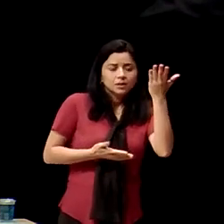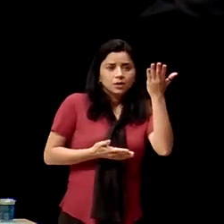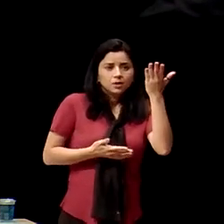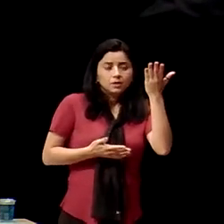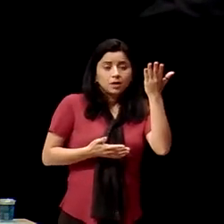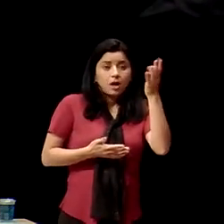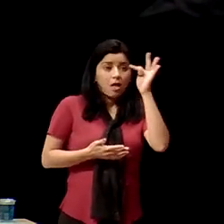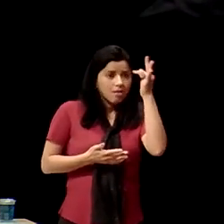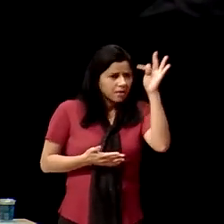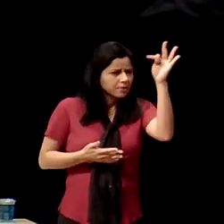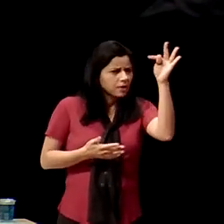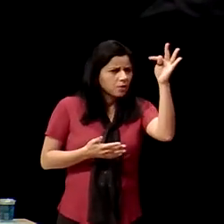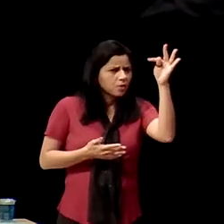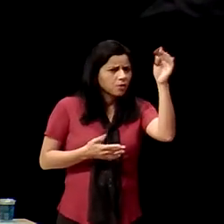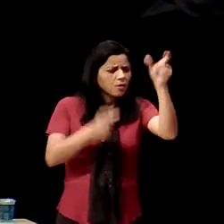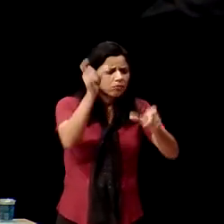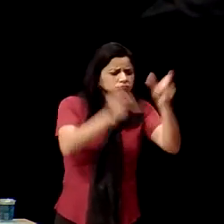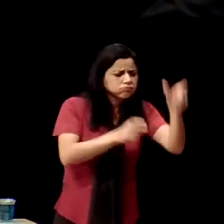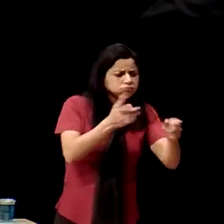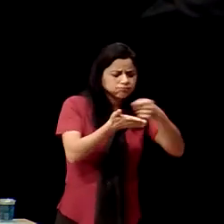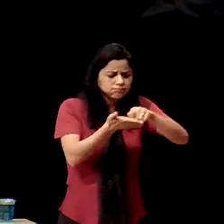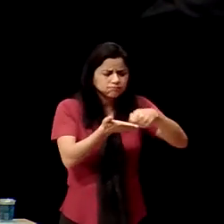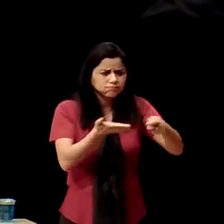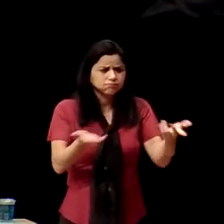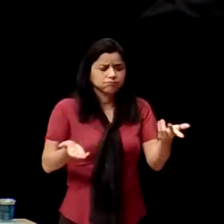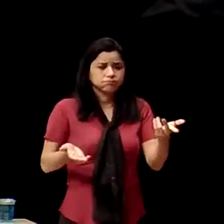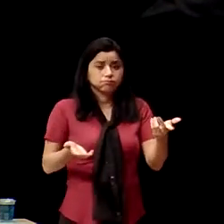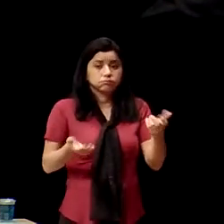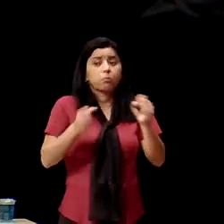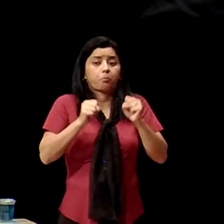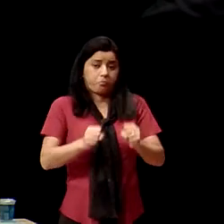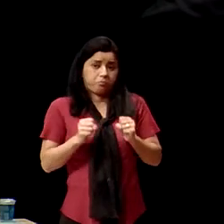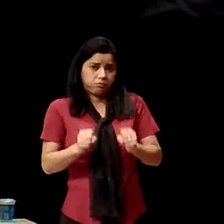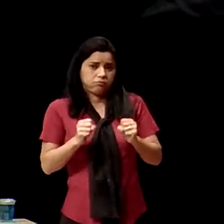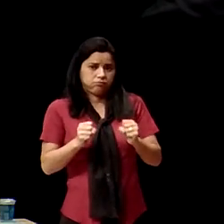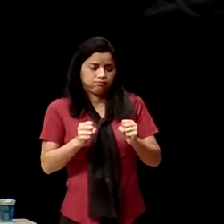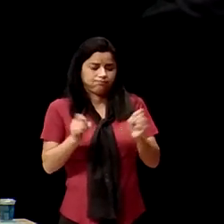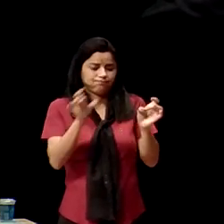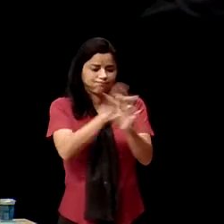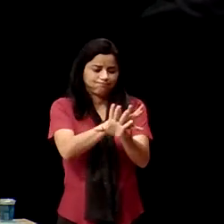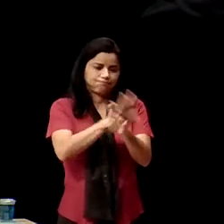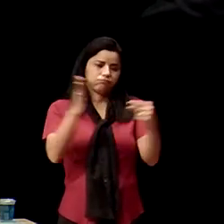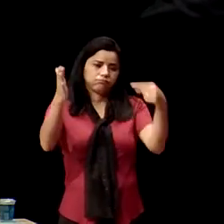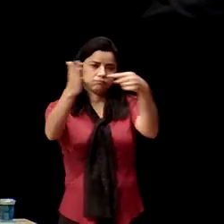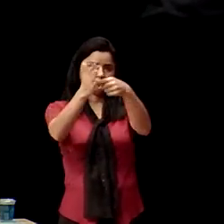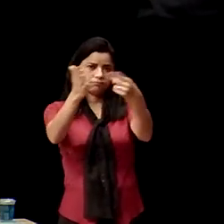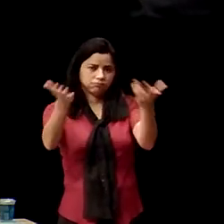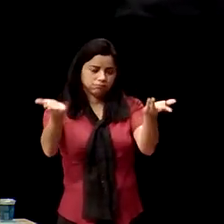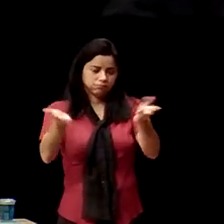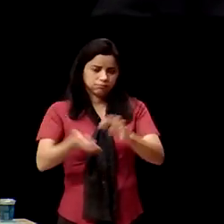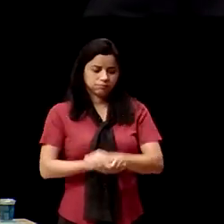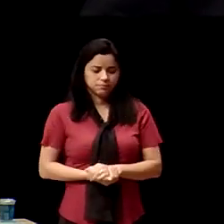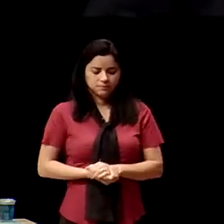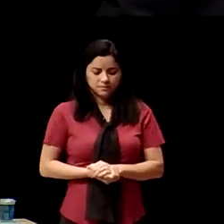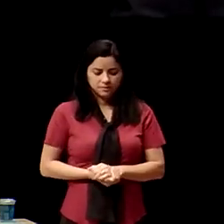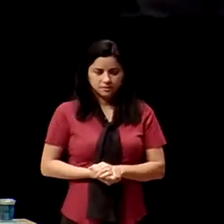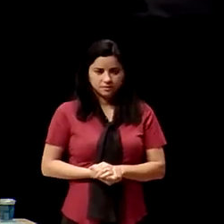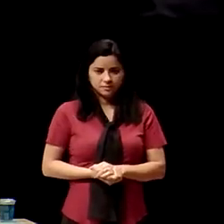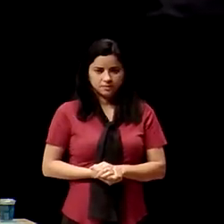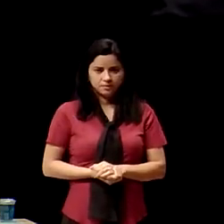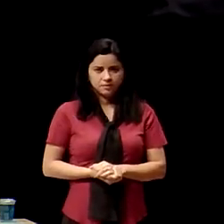fundações teóricas da pedagogia social para que se possa completar os seus objetivos. And